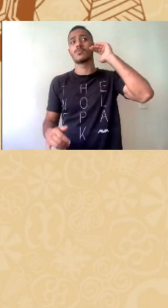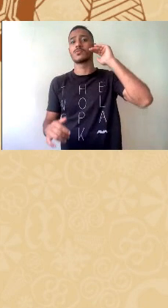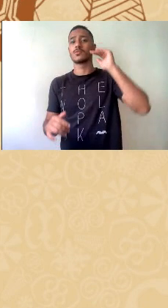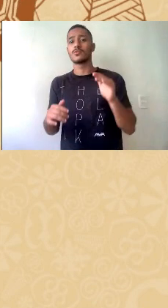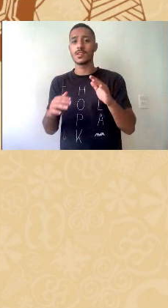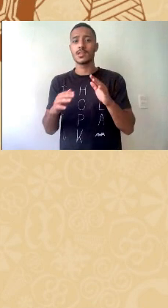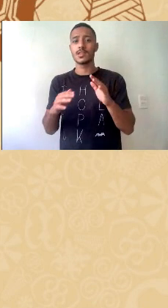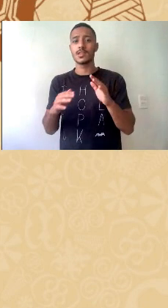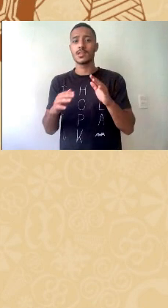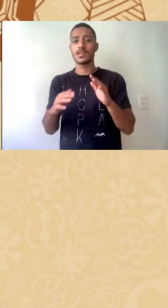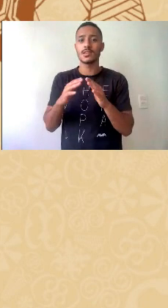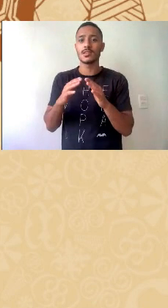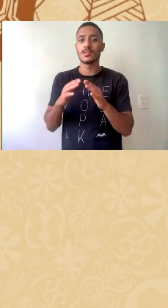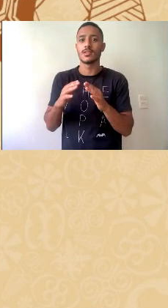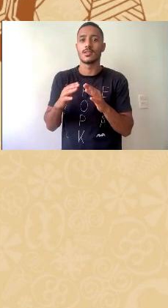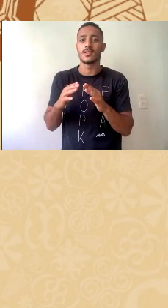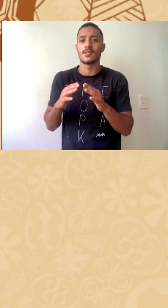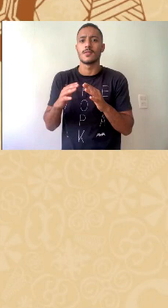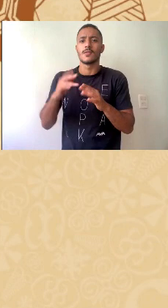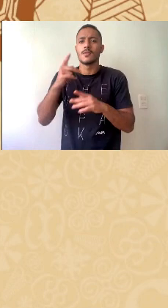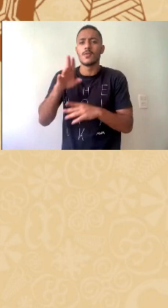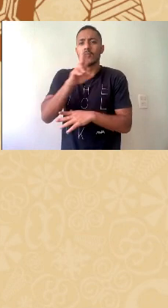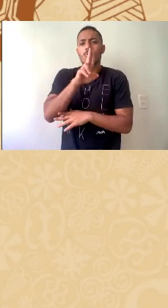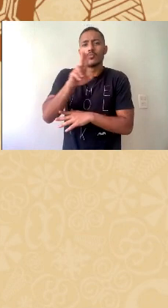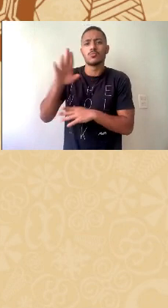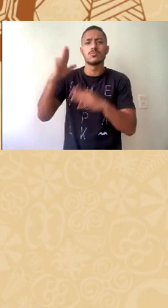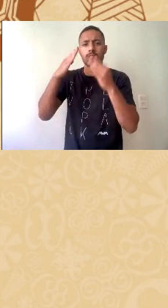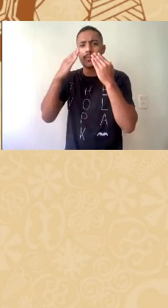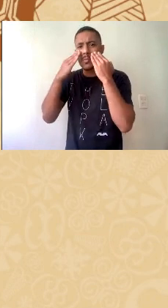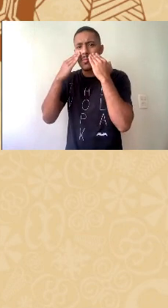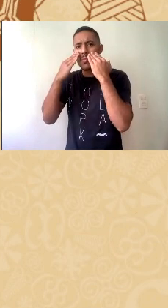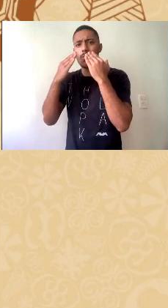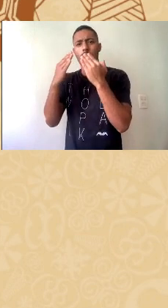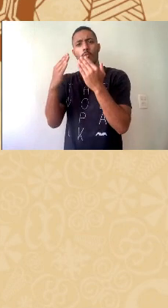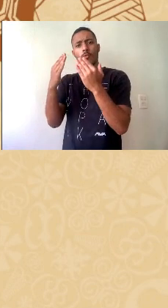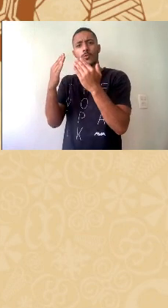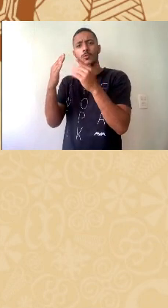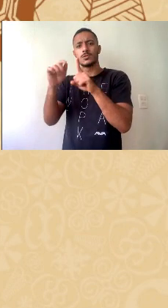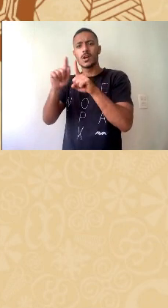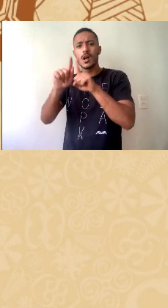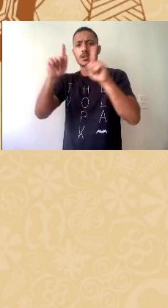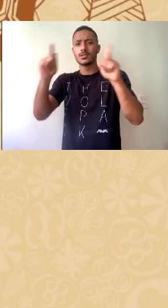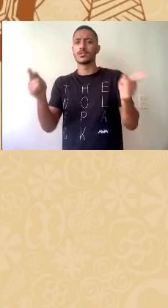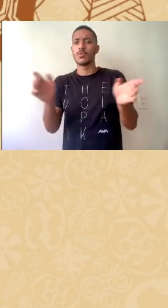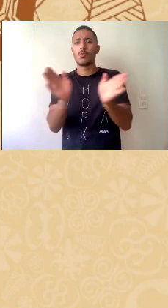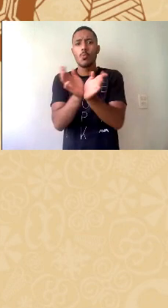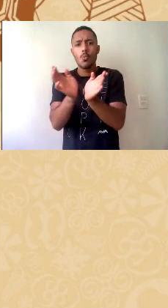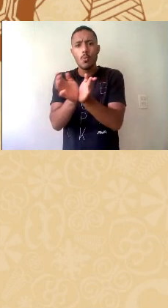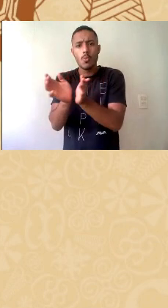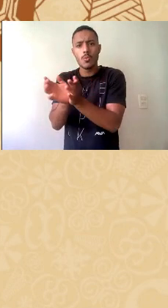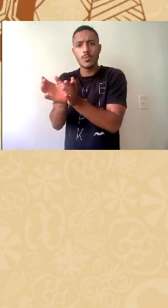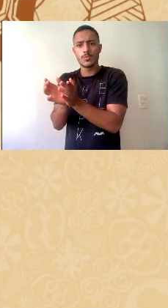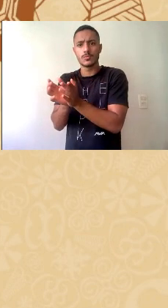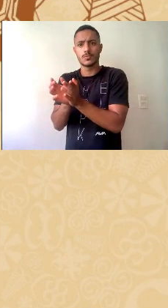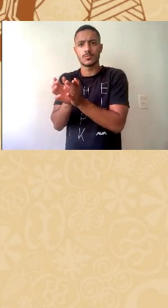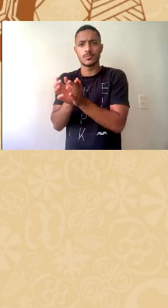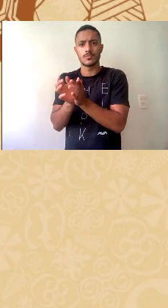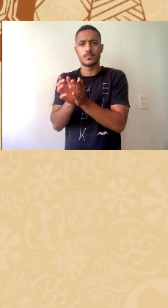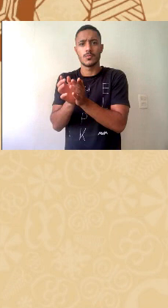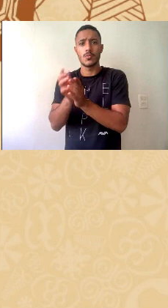deu esse nome, né, para essa gestão coletiva, né? É uma representação coletiva. Então, tem aí